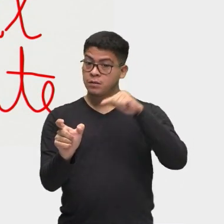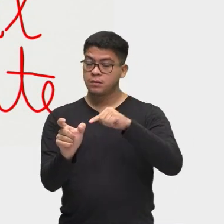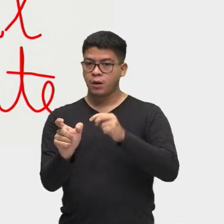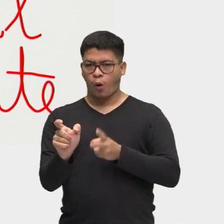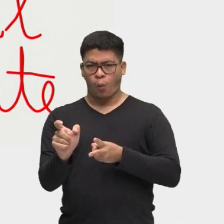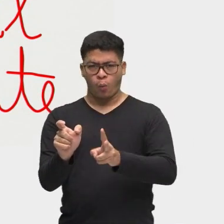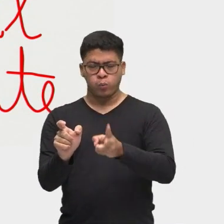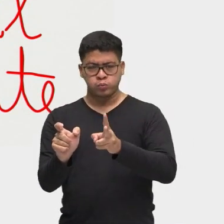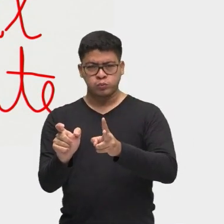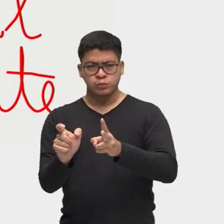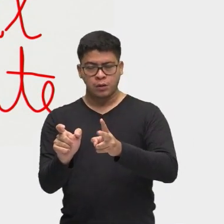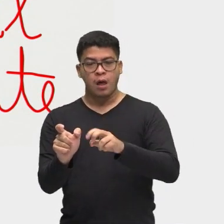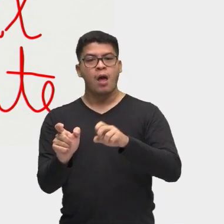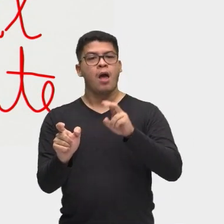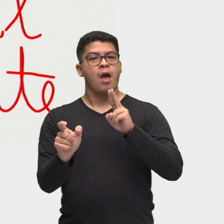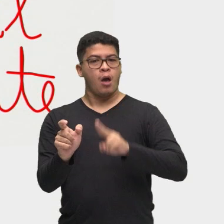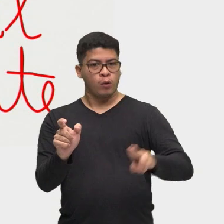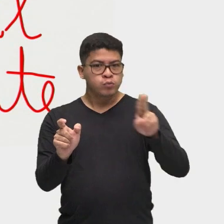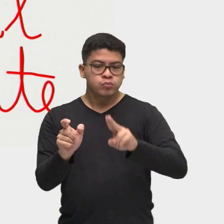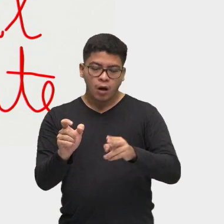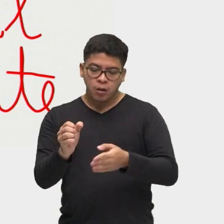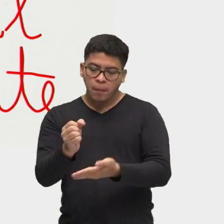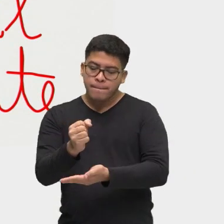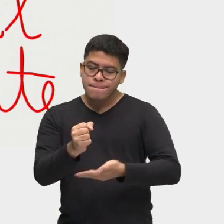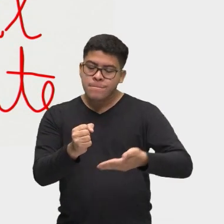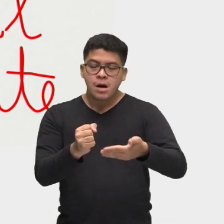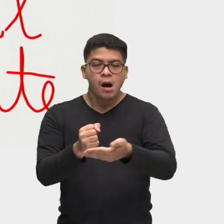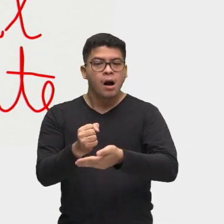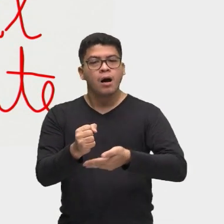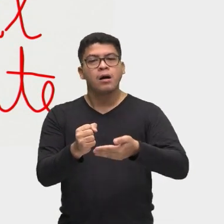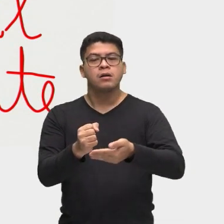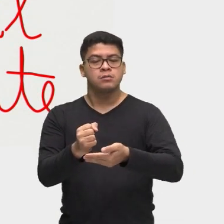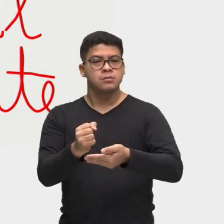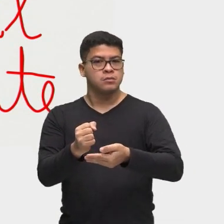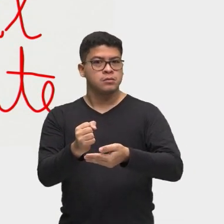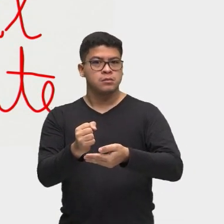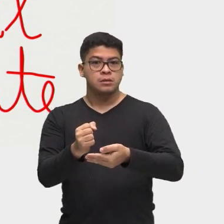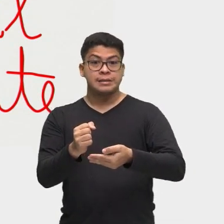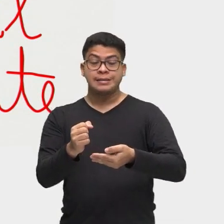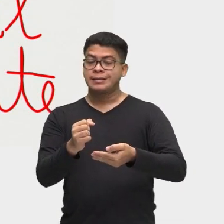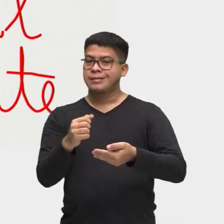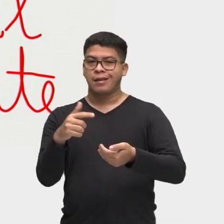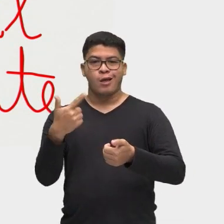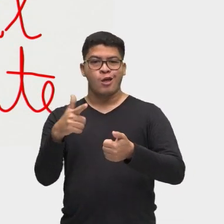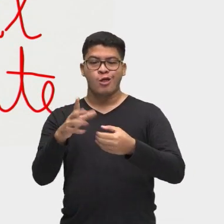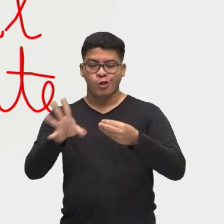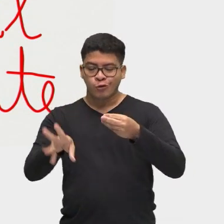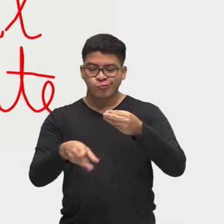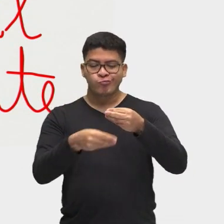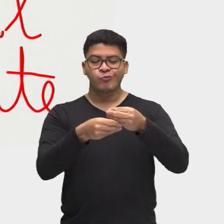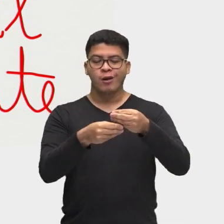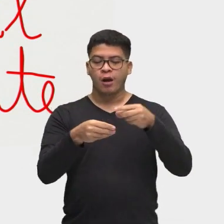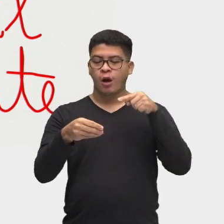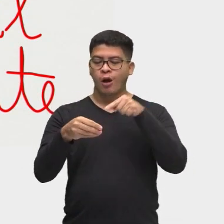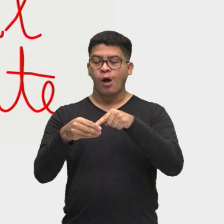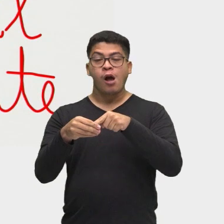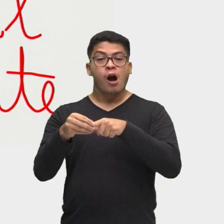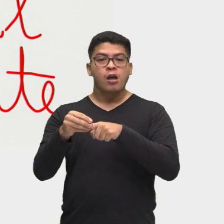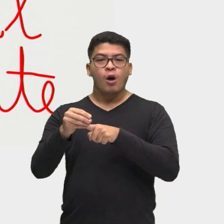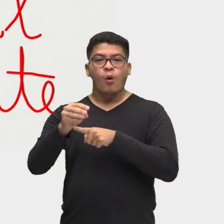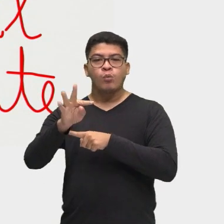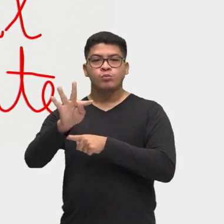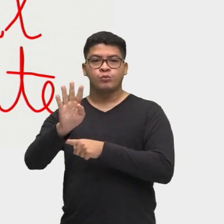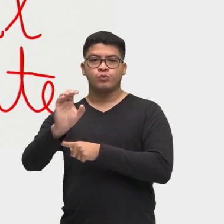forma base, que é essa daqui que eu mostrei para vocês, mas sem essa palavra to, tudo